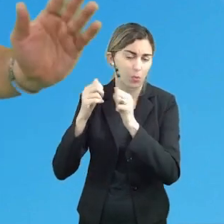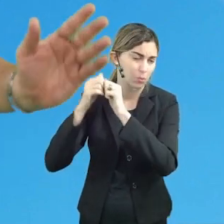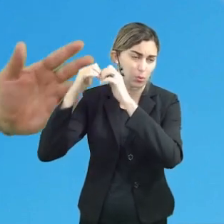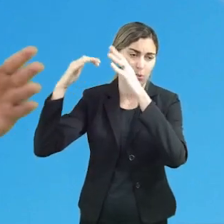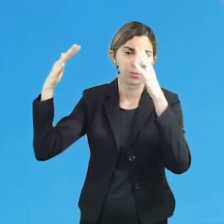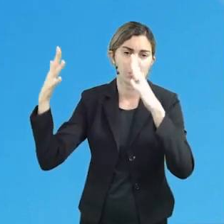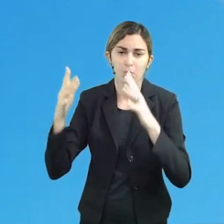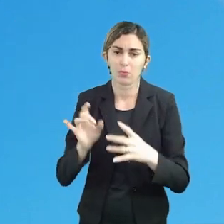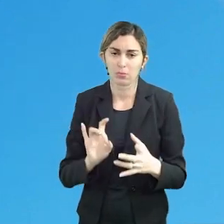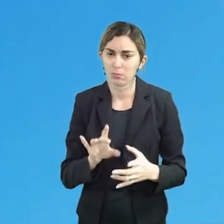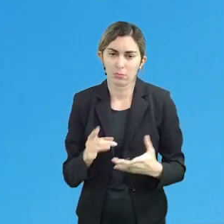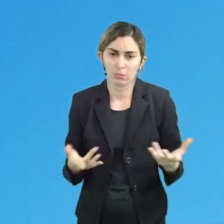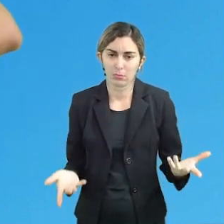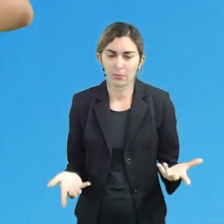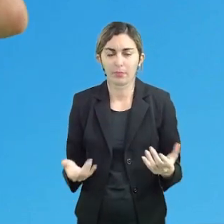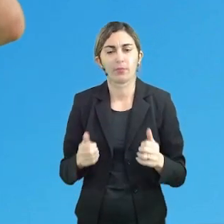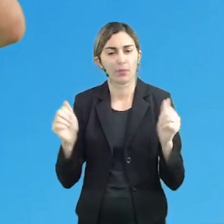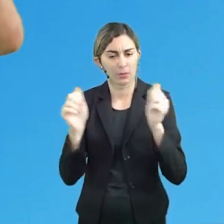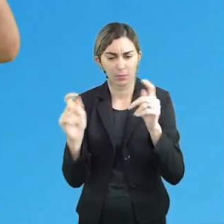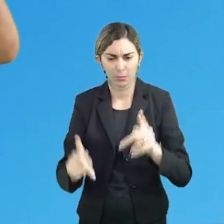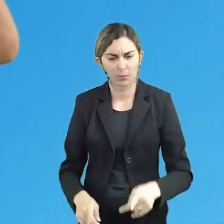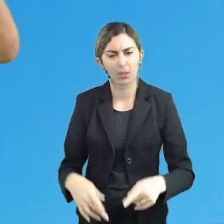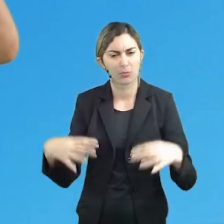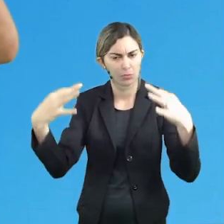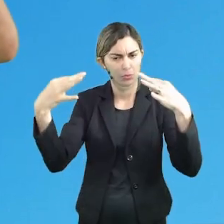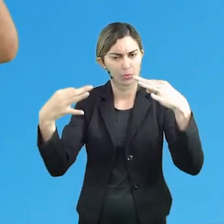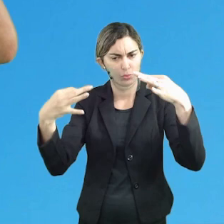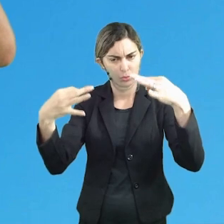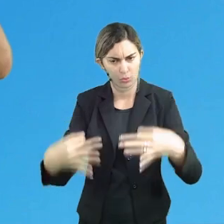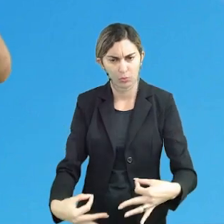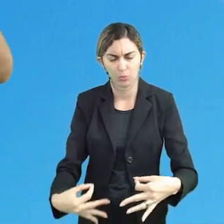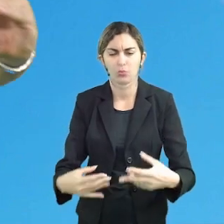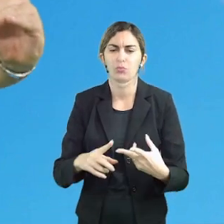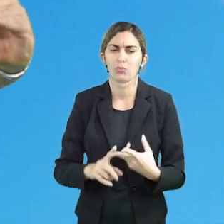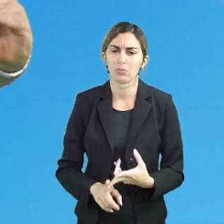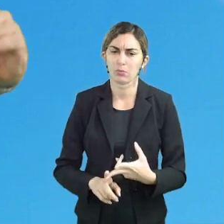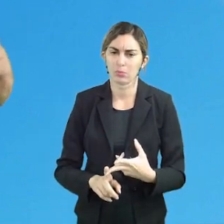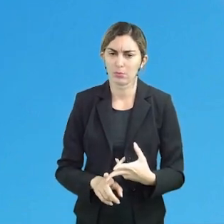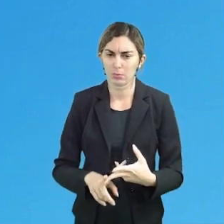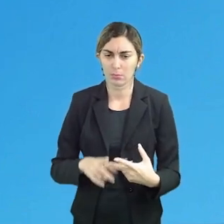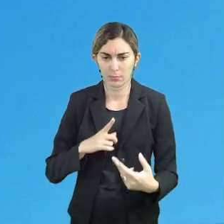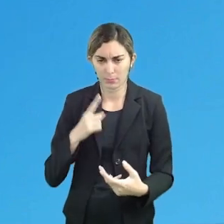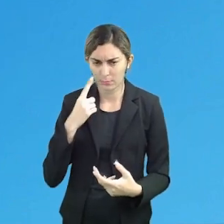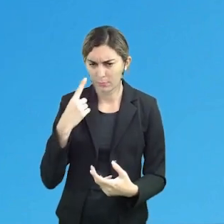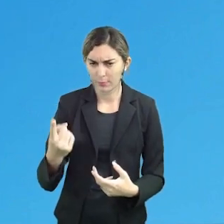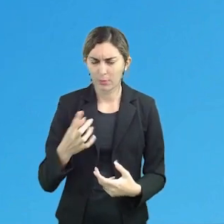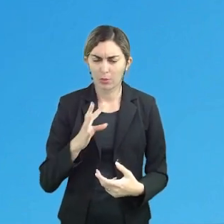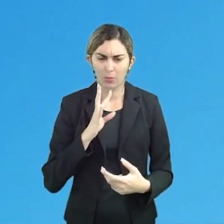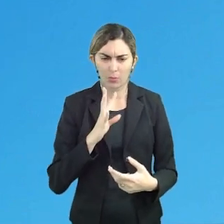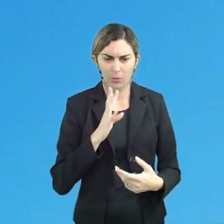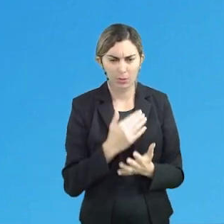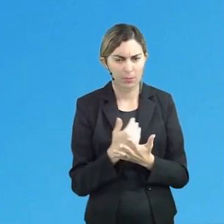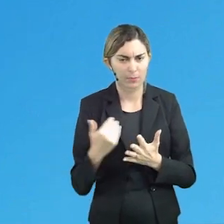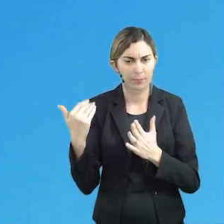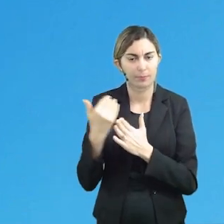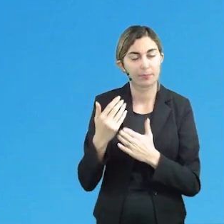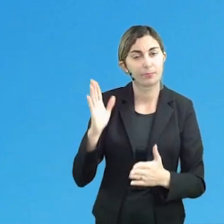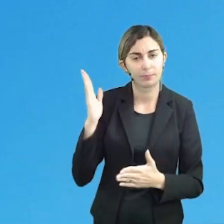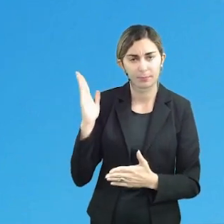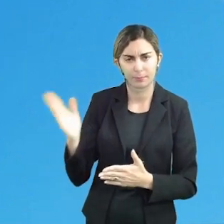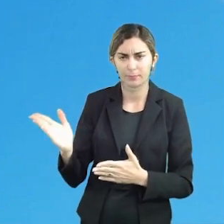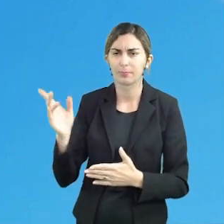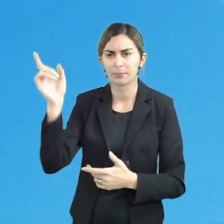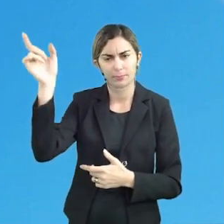só, dom da paz, justiça, certo? Então é isso aí. Vamos conhecer um pouco mais sobre